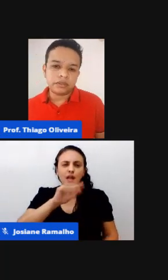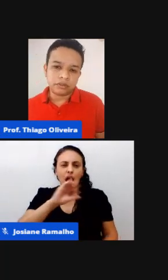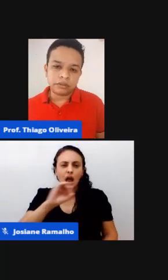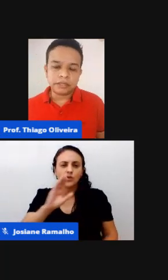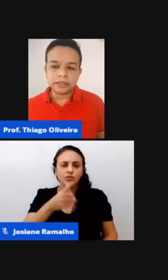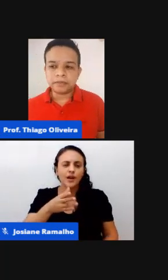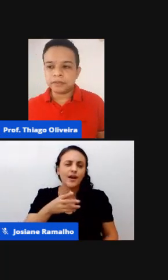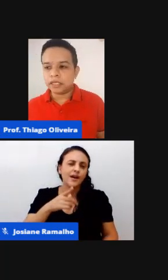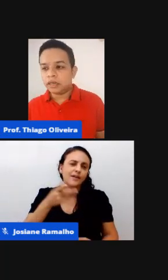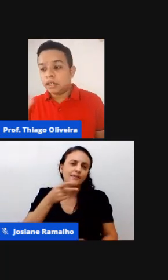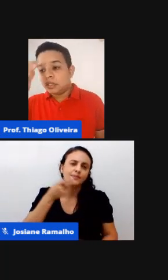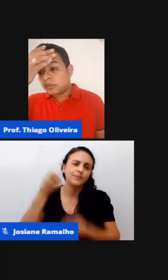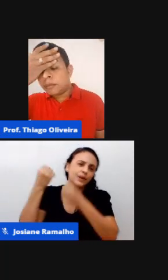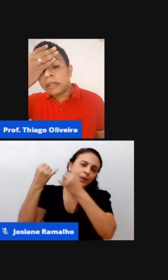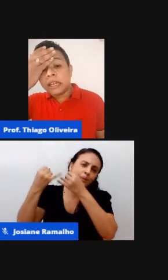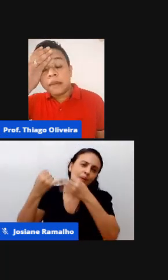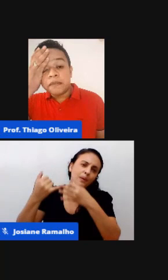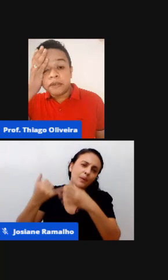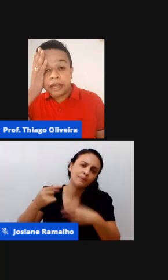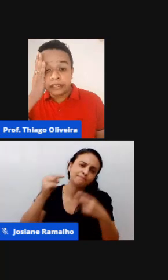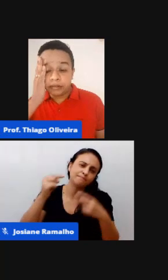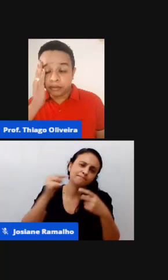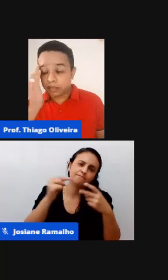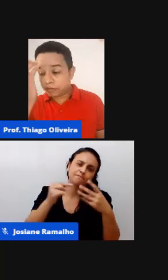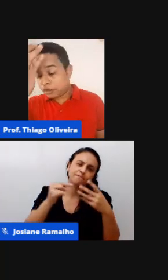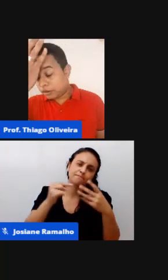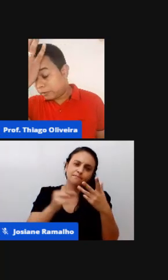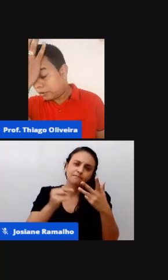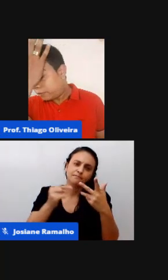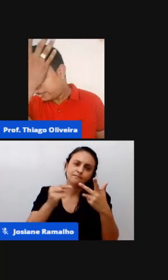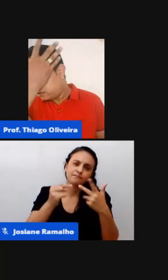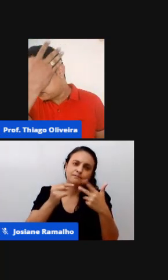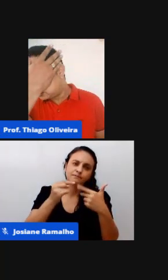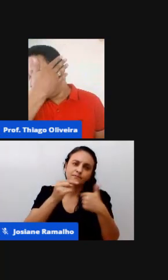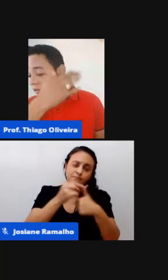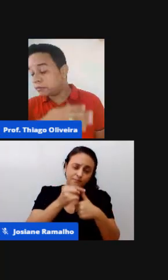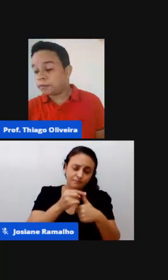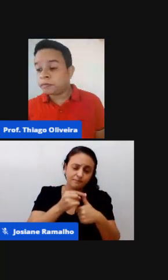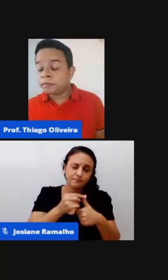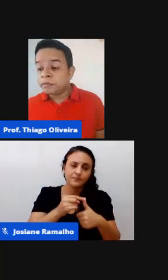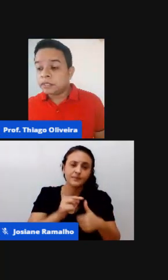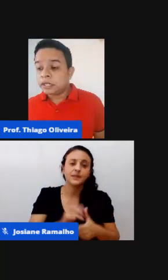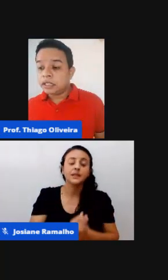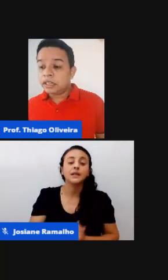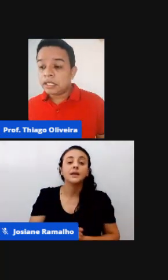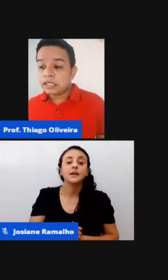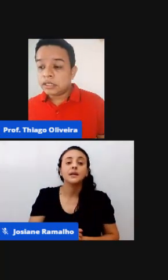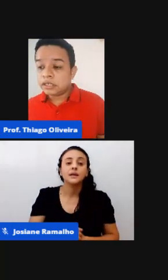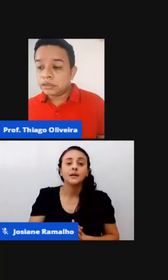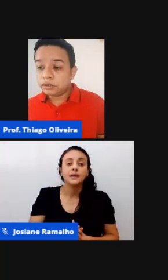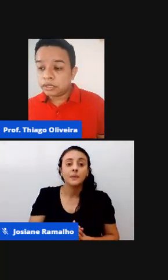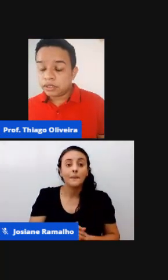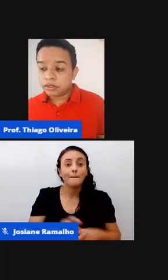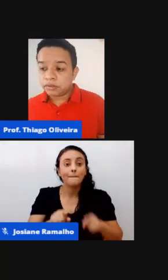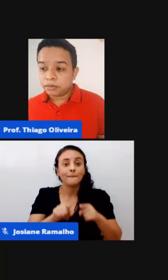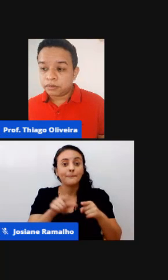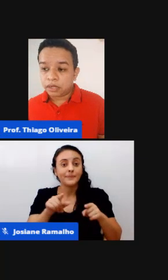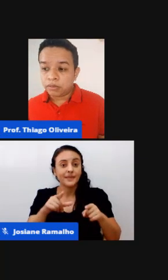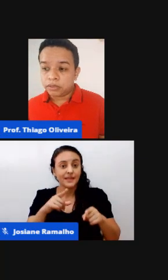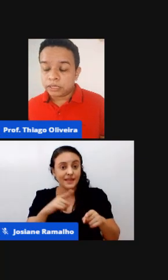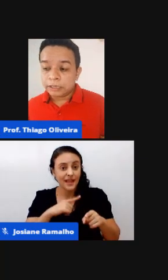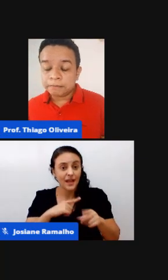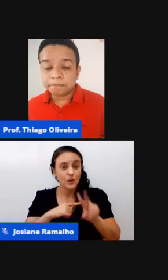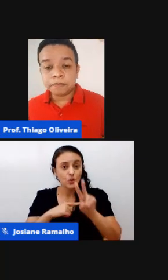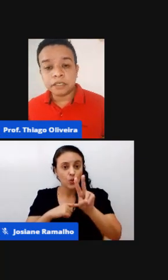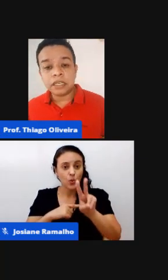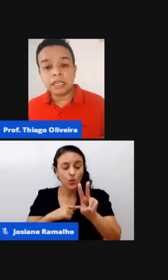as simulações, né? Sobre a gamificação, que também é um método ativo, né? E existem dois que nós vamos